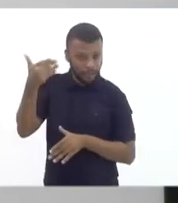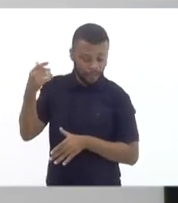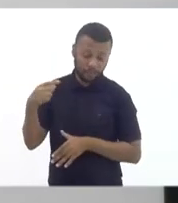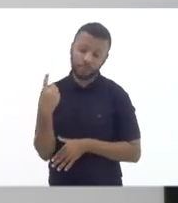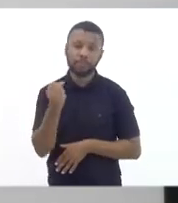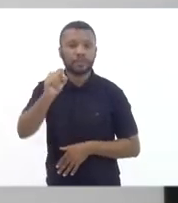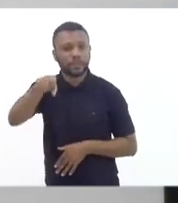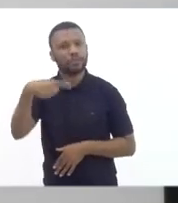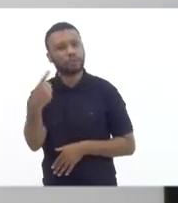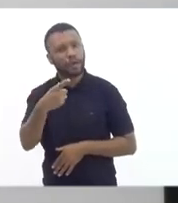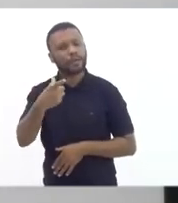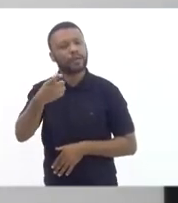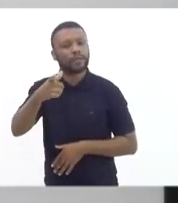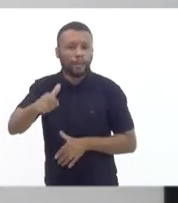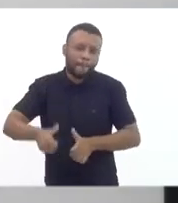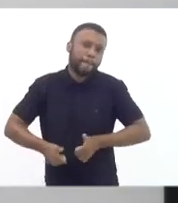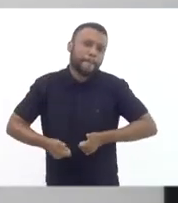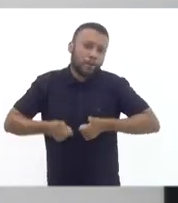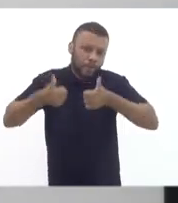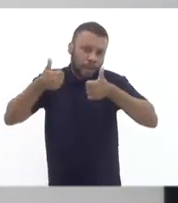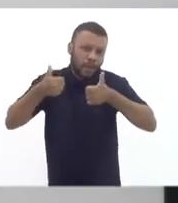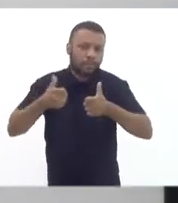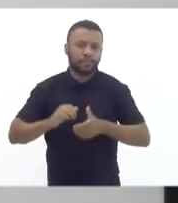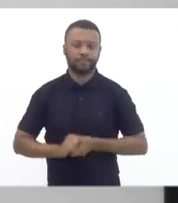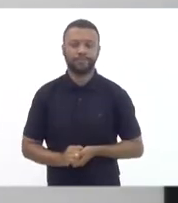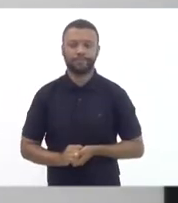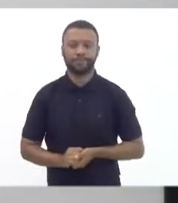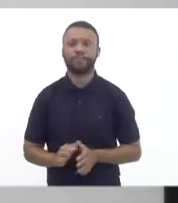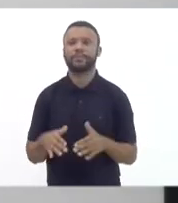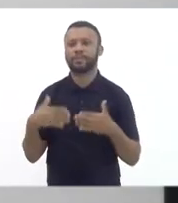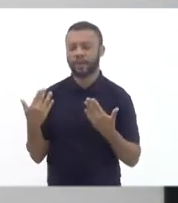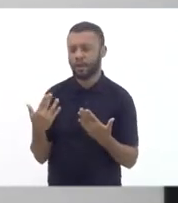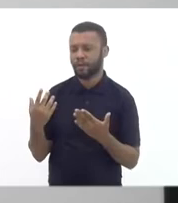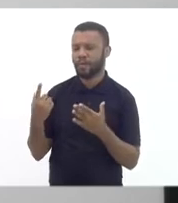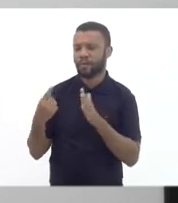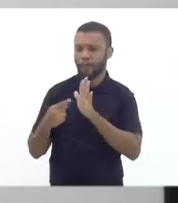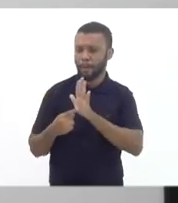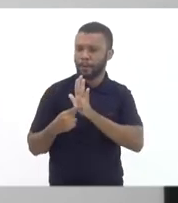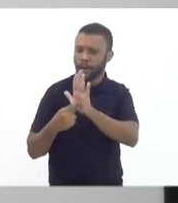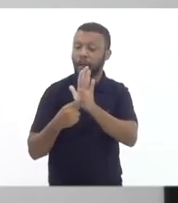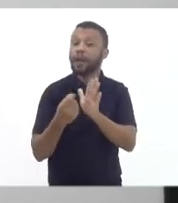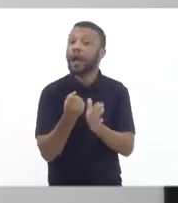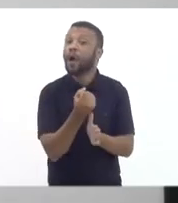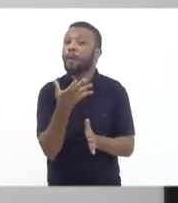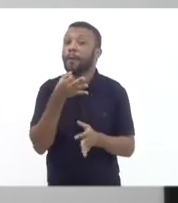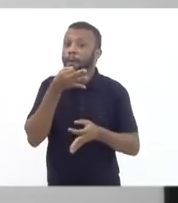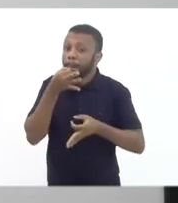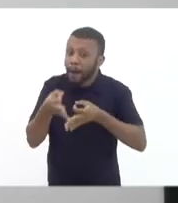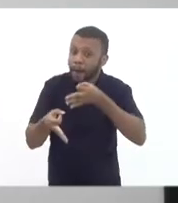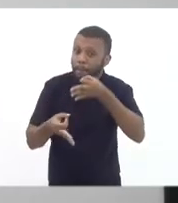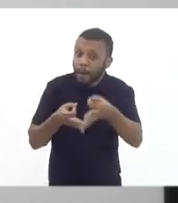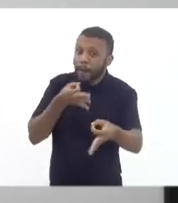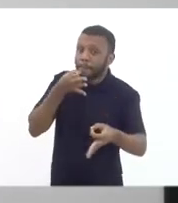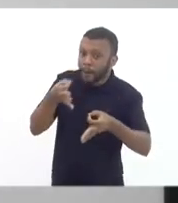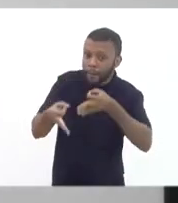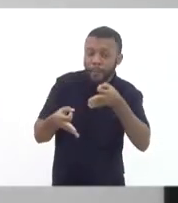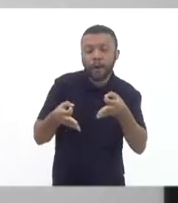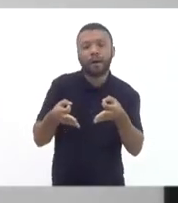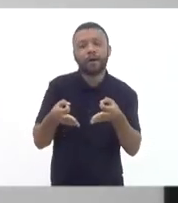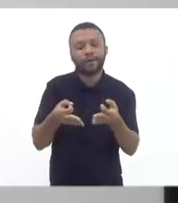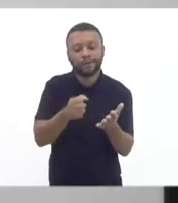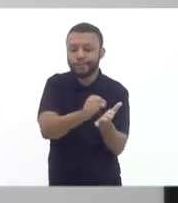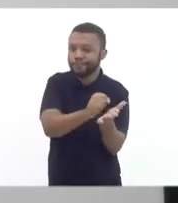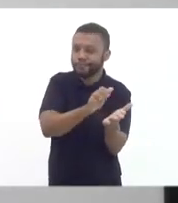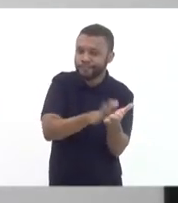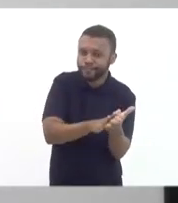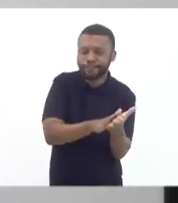tem melhorado. Deputado, eu trouxe aqui algumas sugestões que eu coloquei por escrito, que eu depois